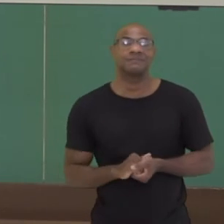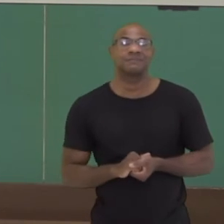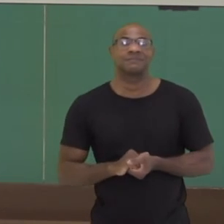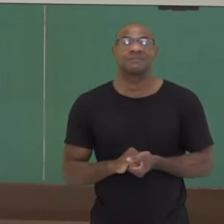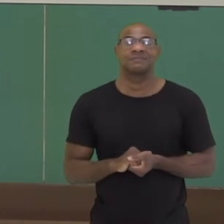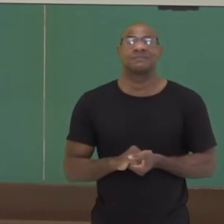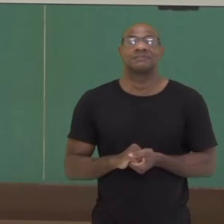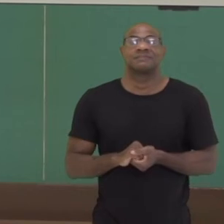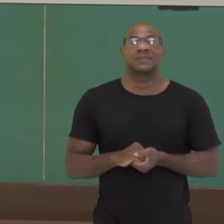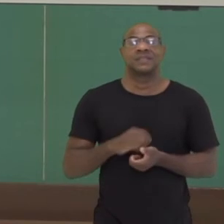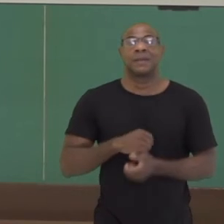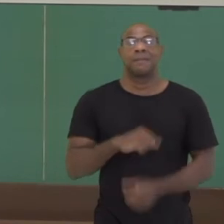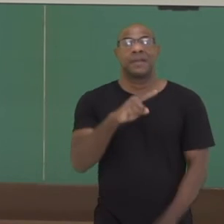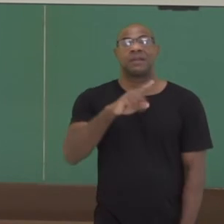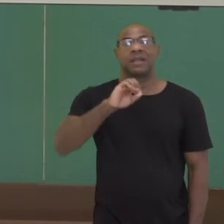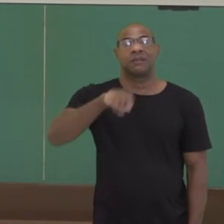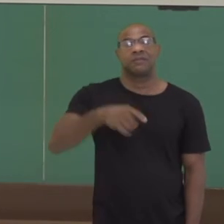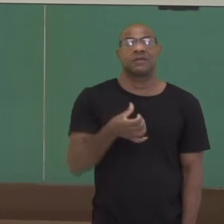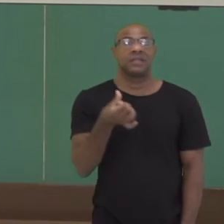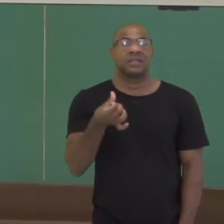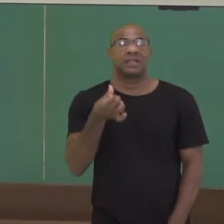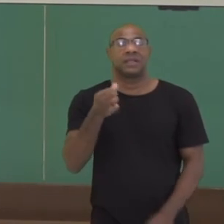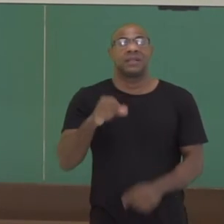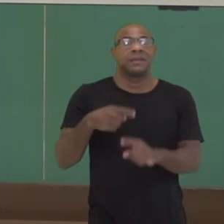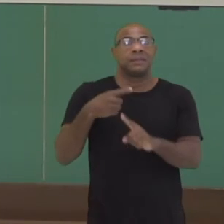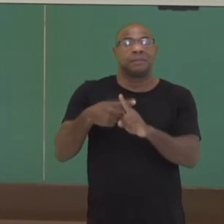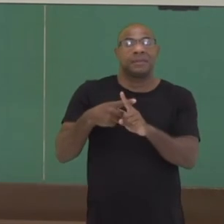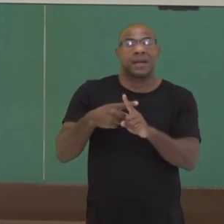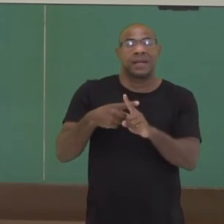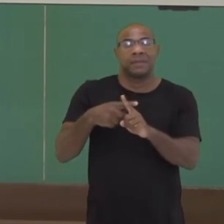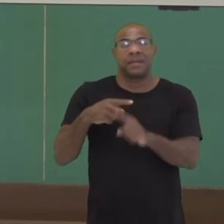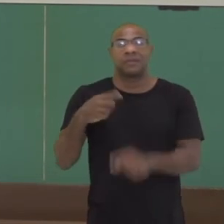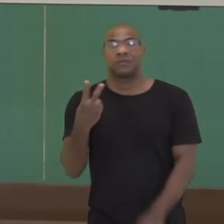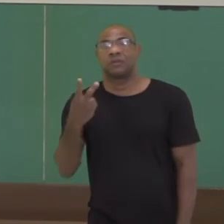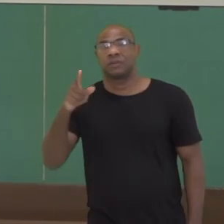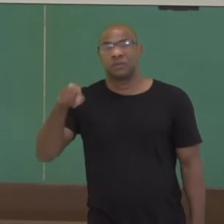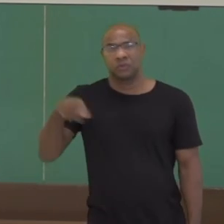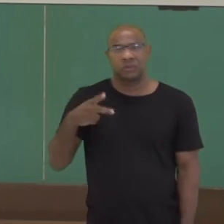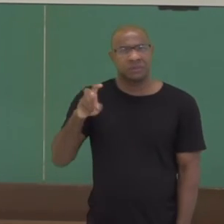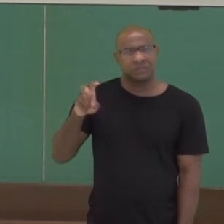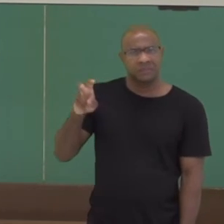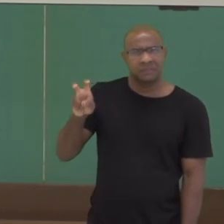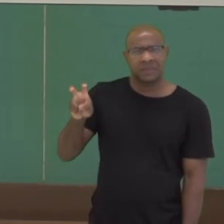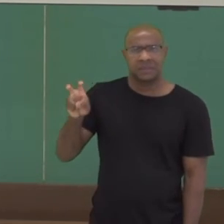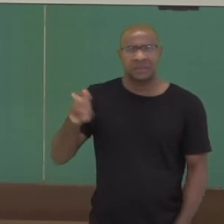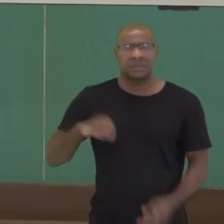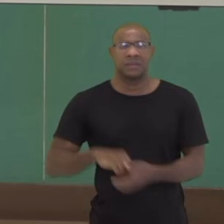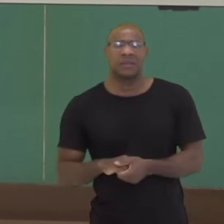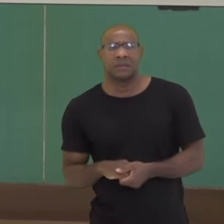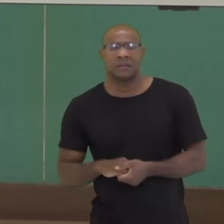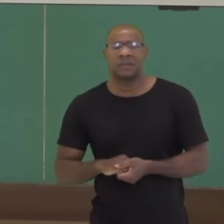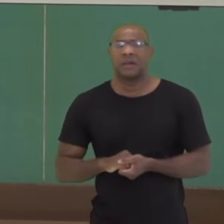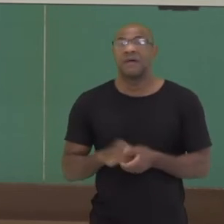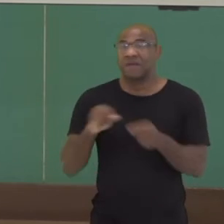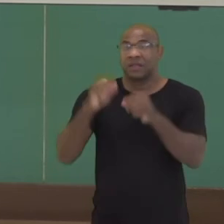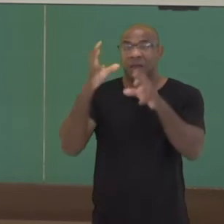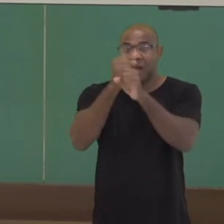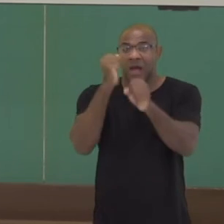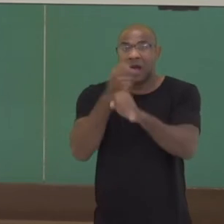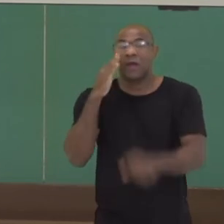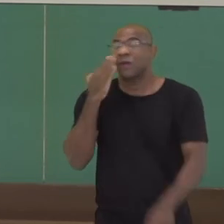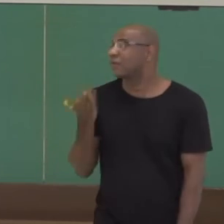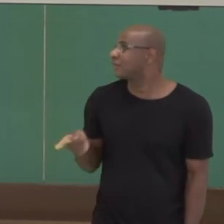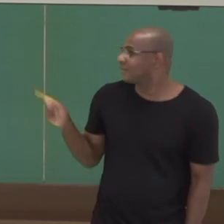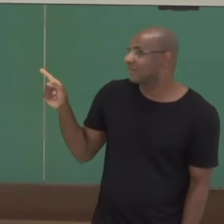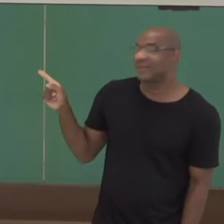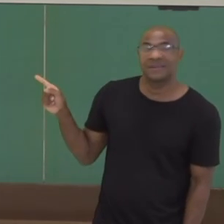menos 0,6 mais 2,5 mais 2,5, certo? Fazendo essa continha, então, olha lá, eu